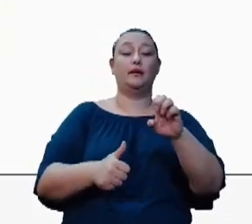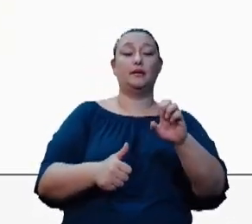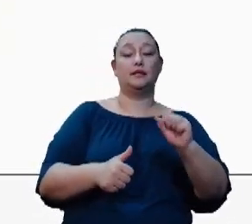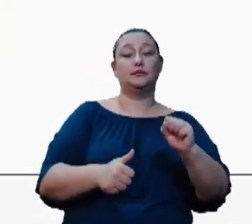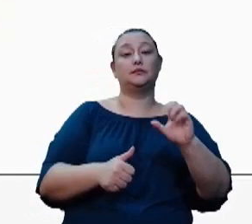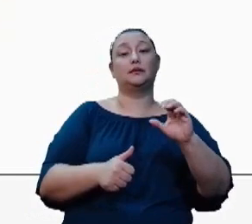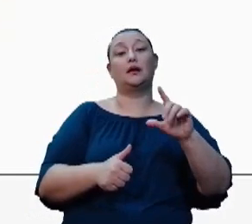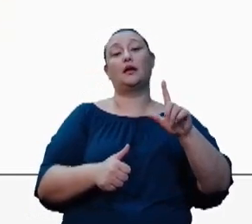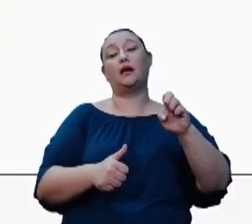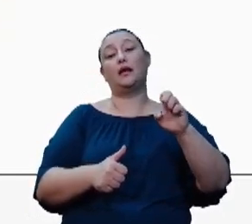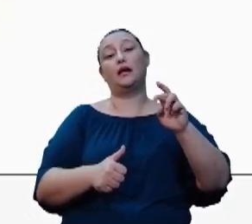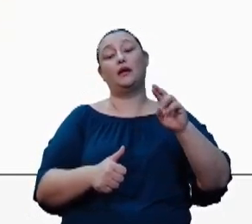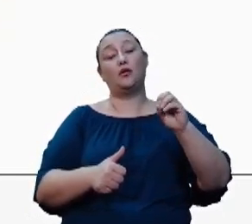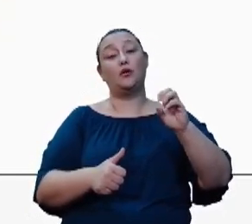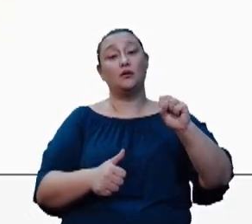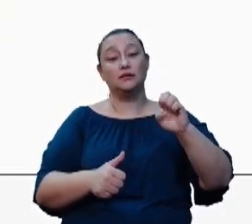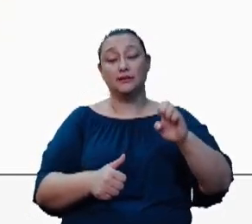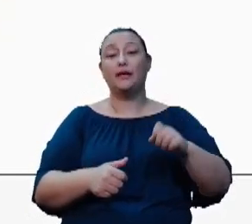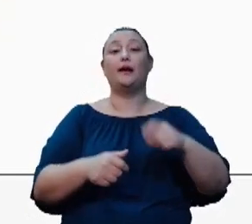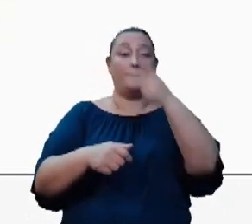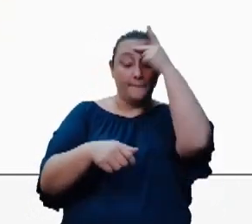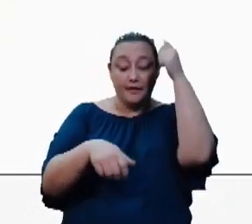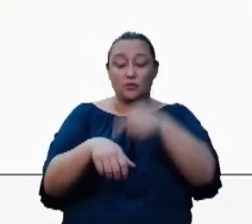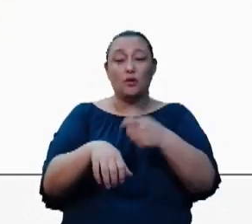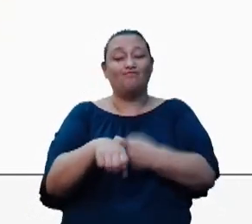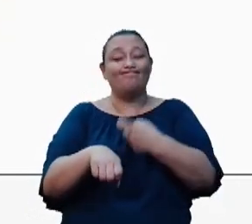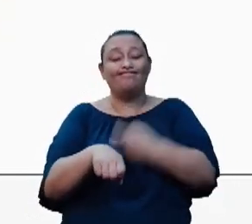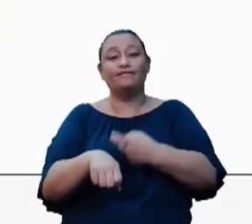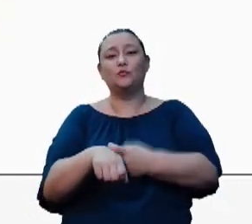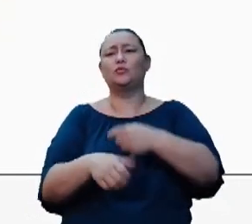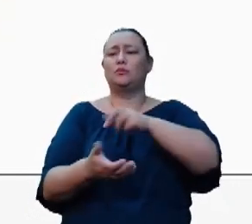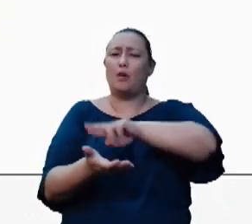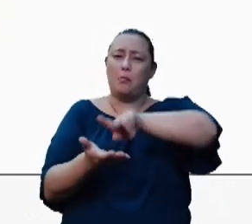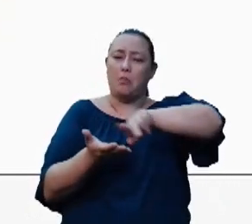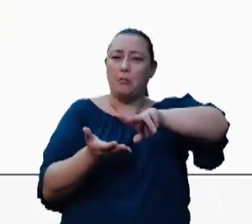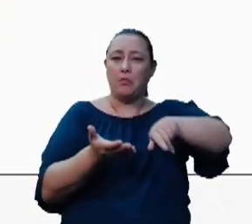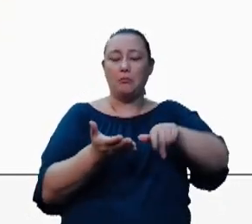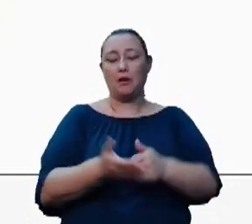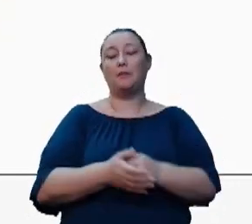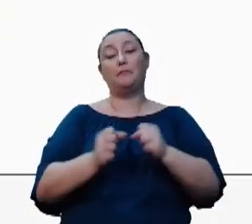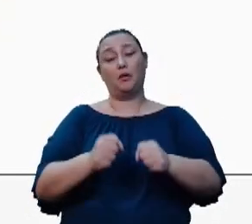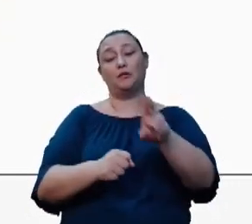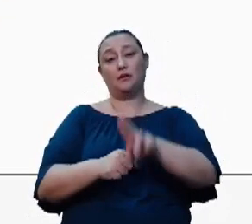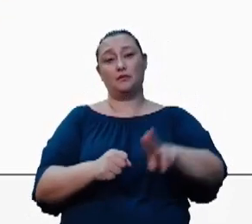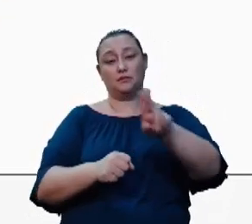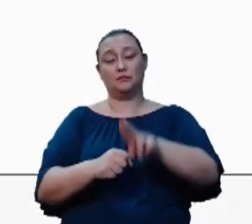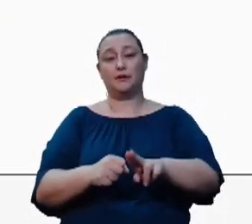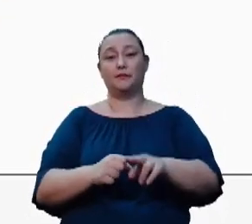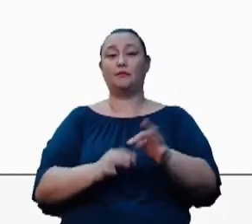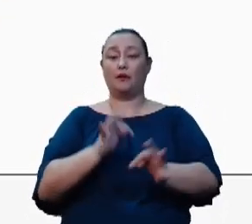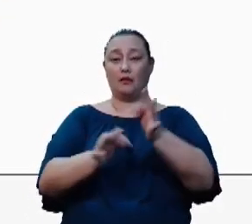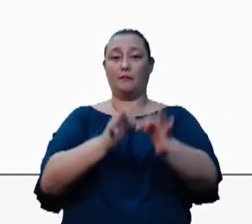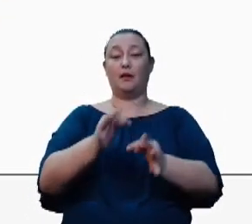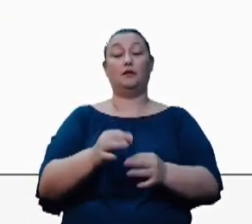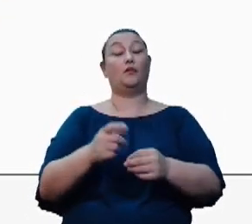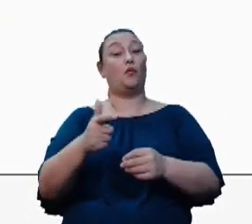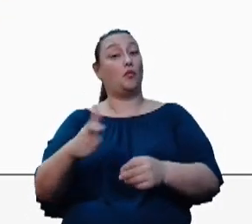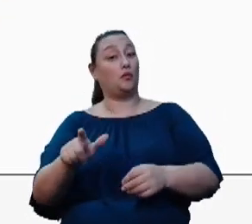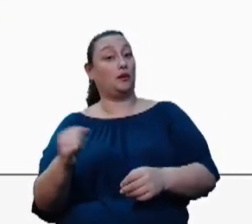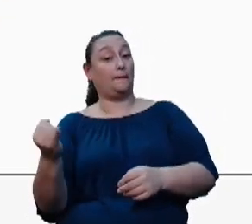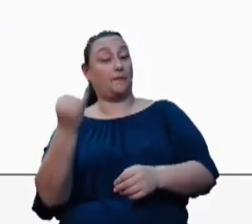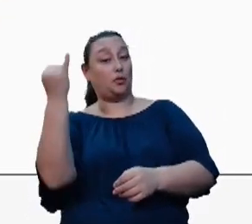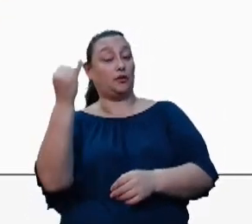Sjögren-Larsson, síndrome de pessoa rígida e paraparesia espástica hereditária. Uma das coisas importantes é que